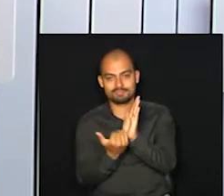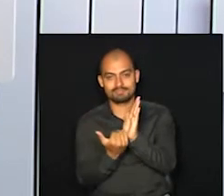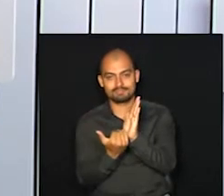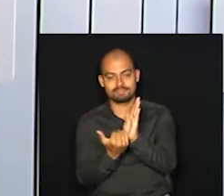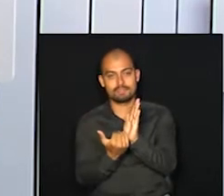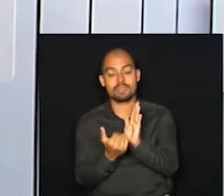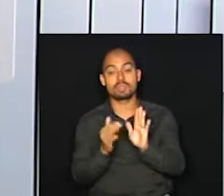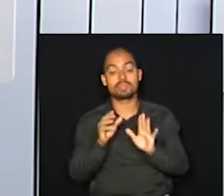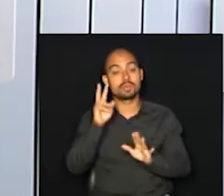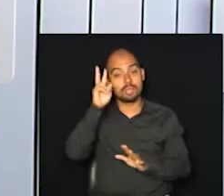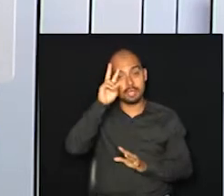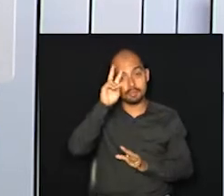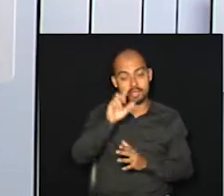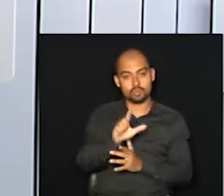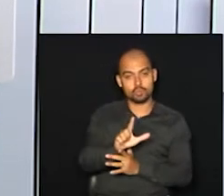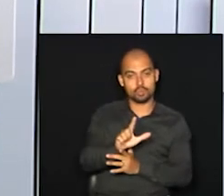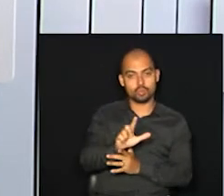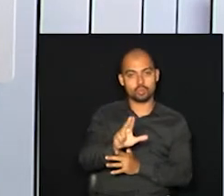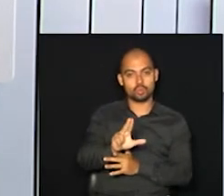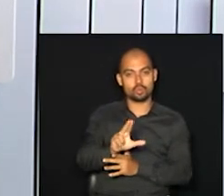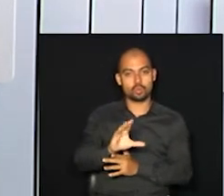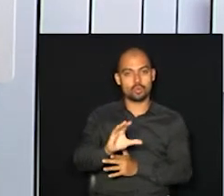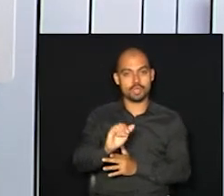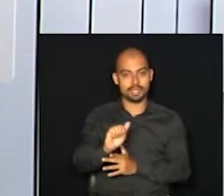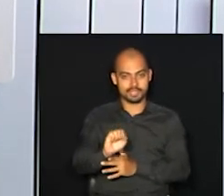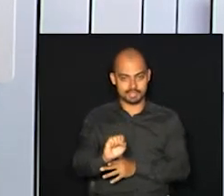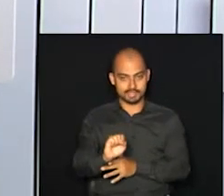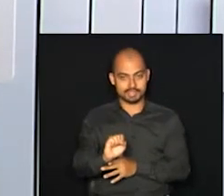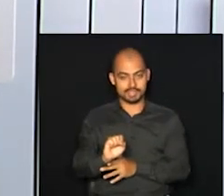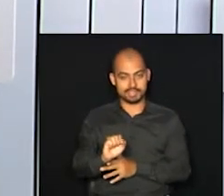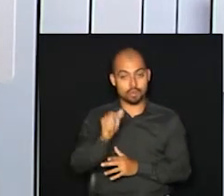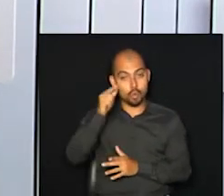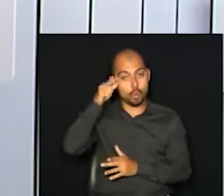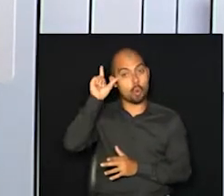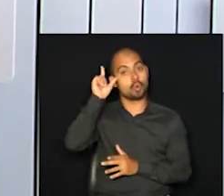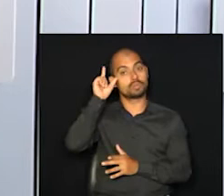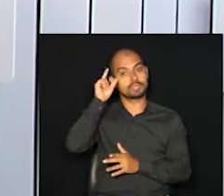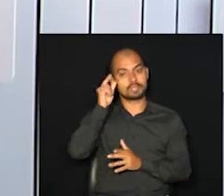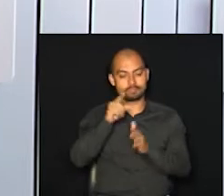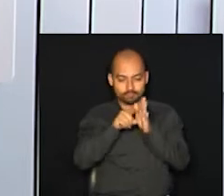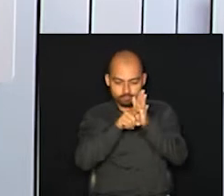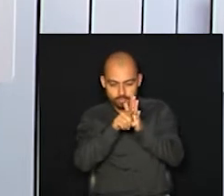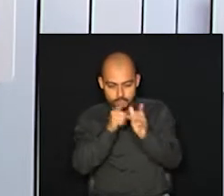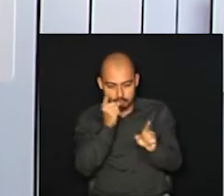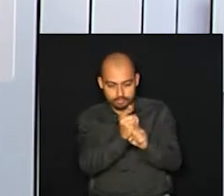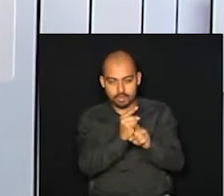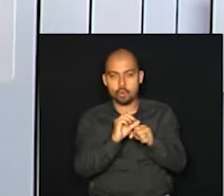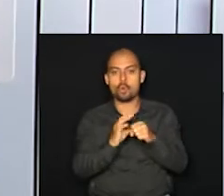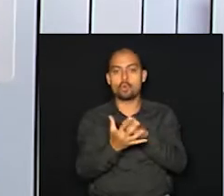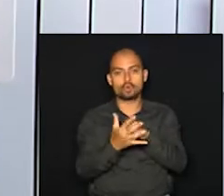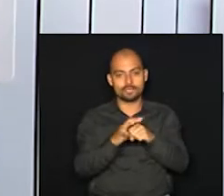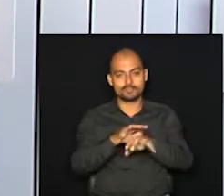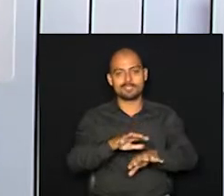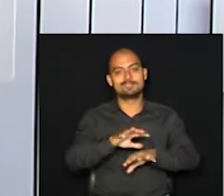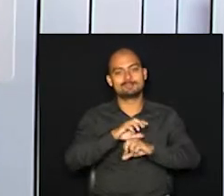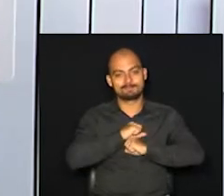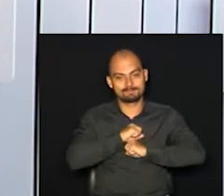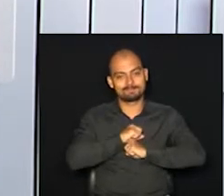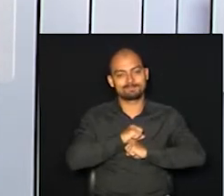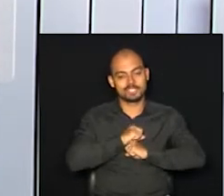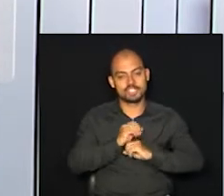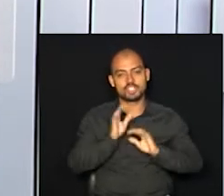que o meio-campista Lucas Abreu ontem testou positivo para a Covid-19, já está